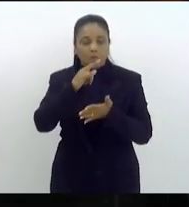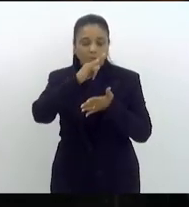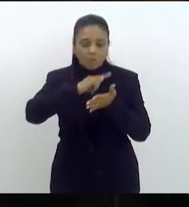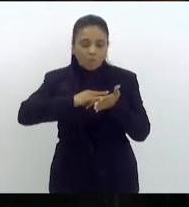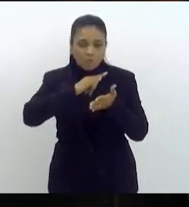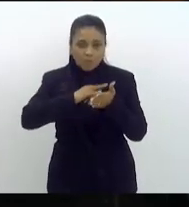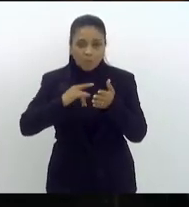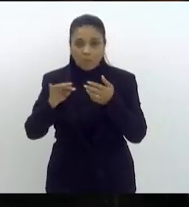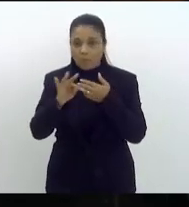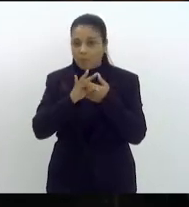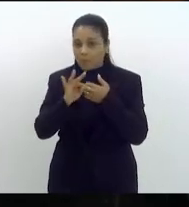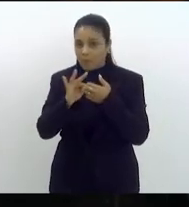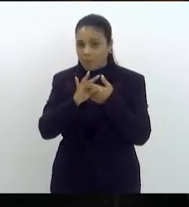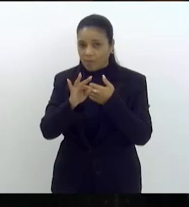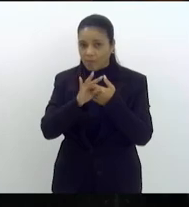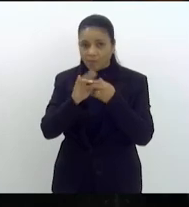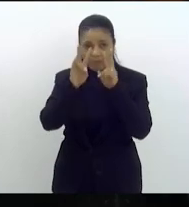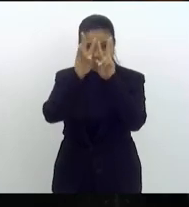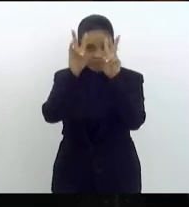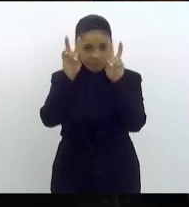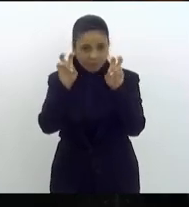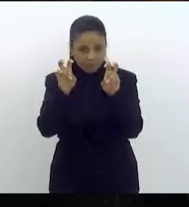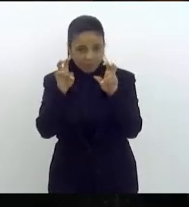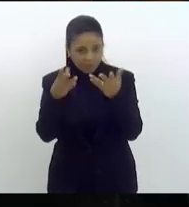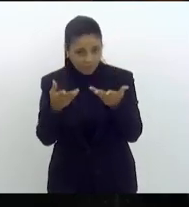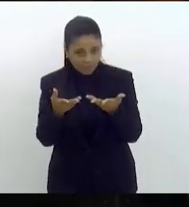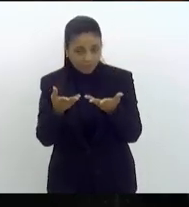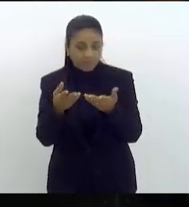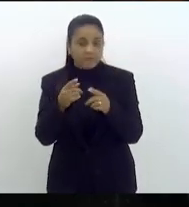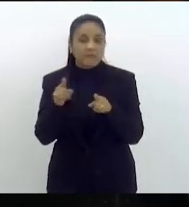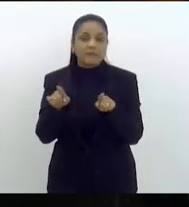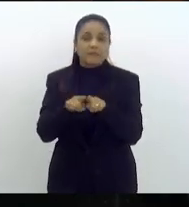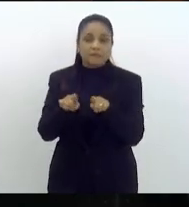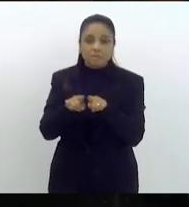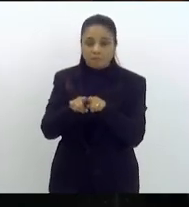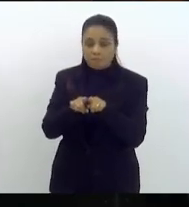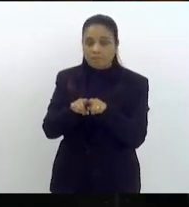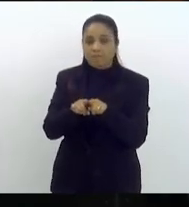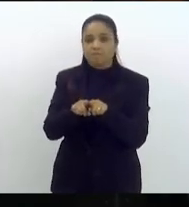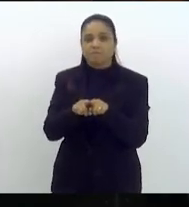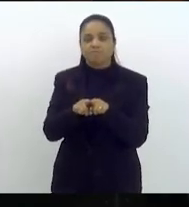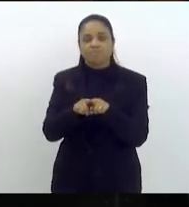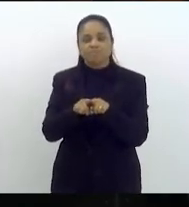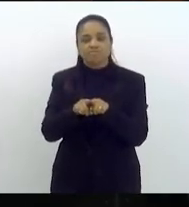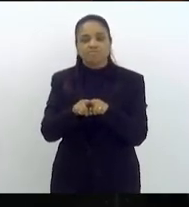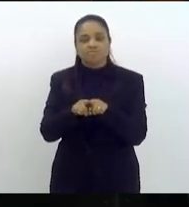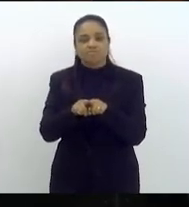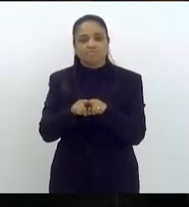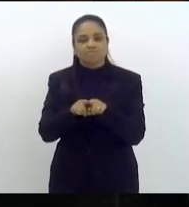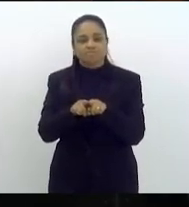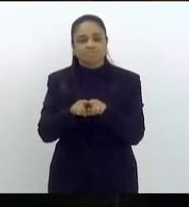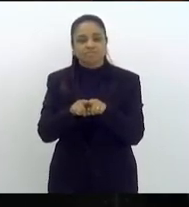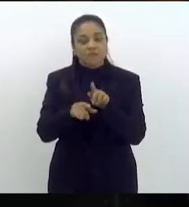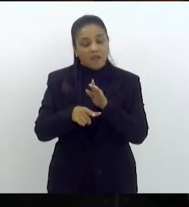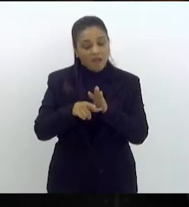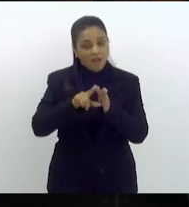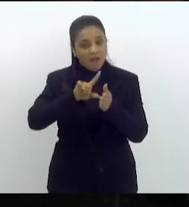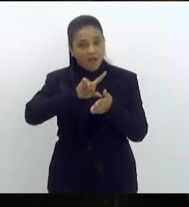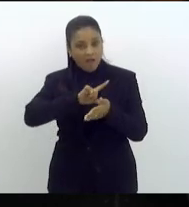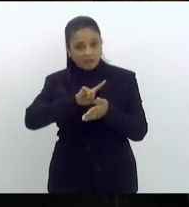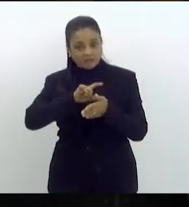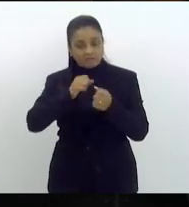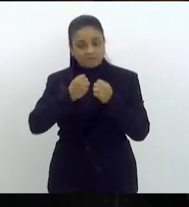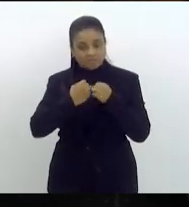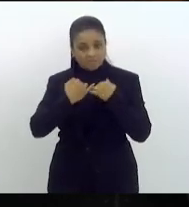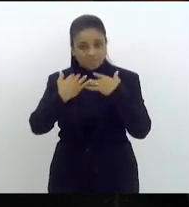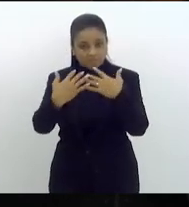sobre o tema e ao mesmo tempo antes da audiência